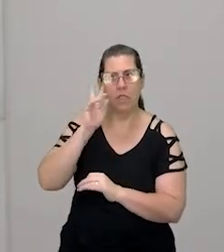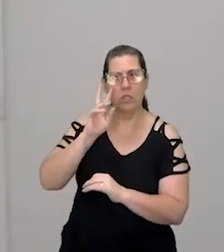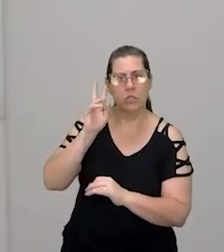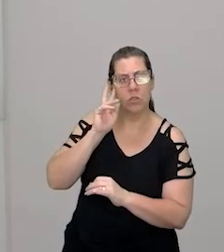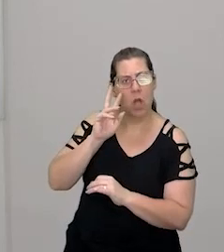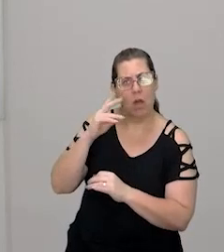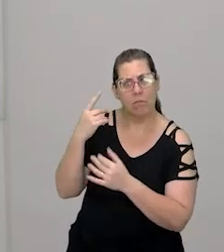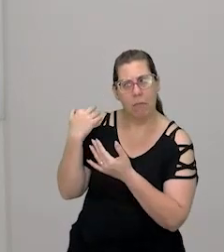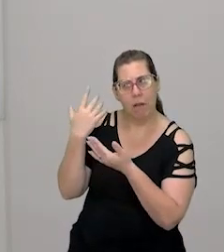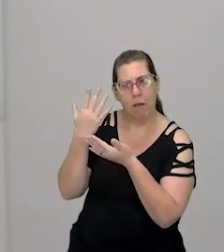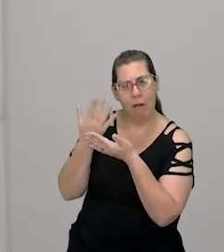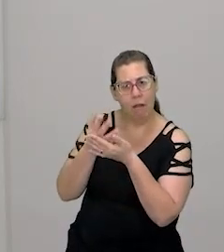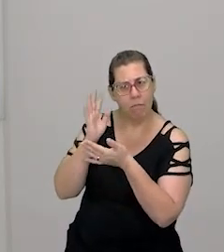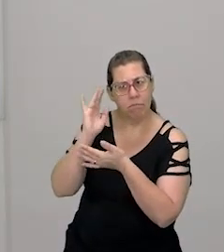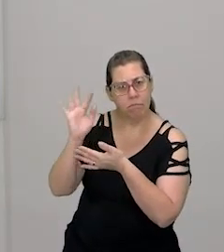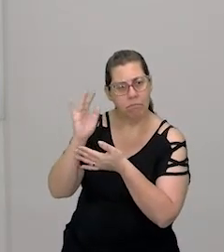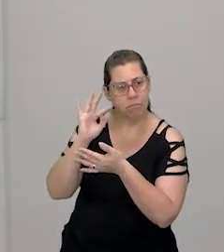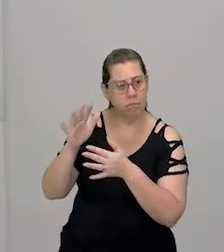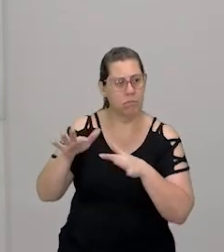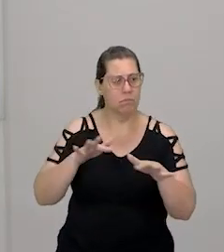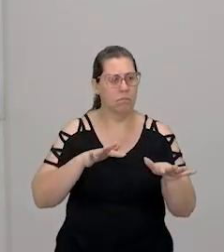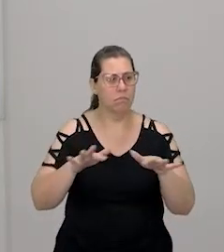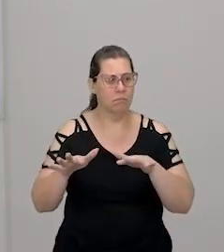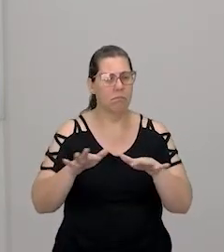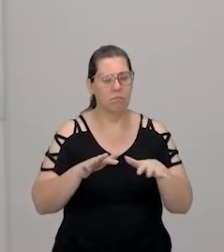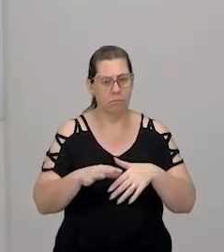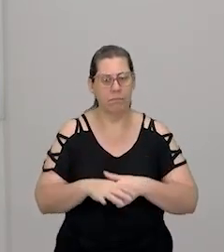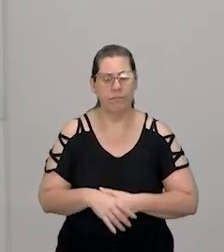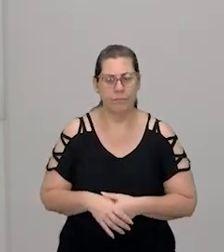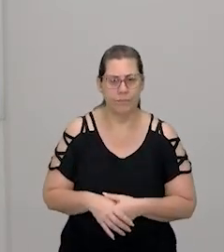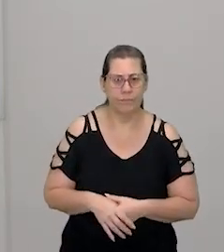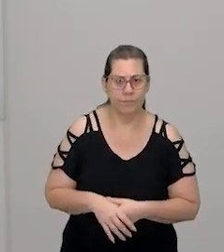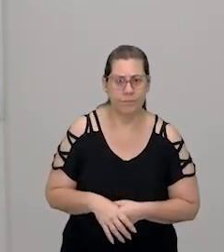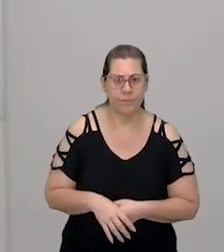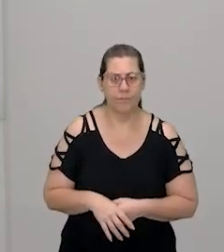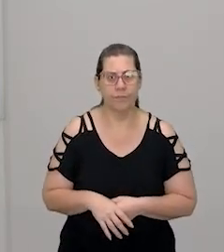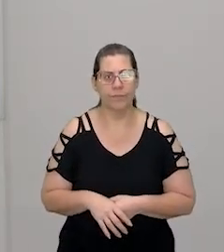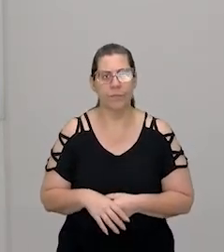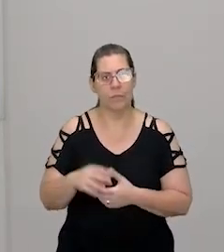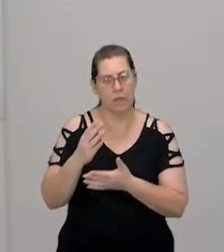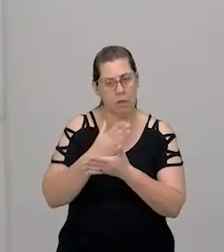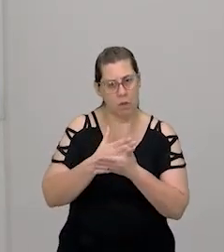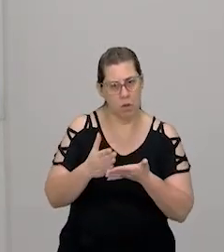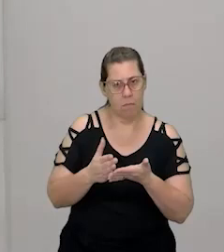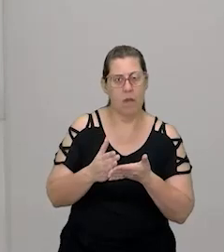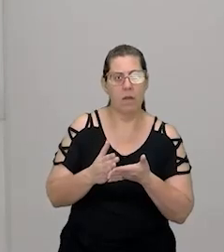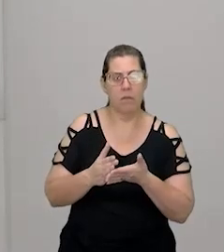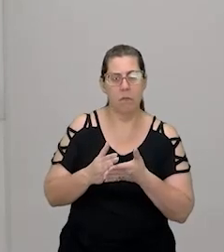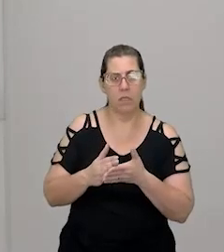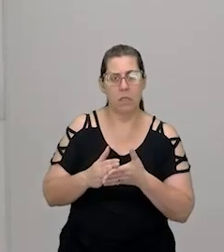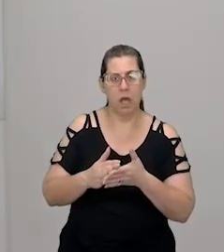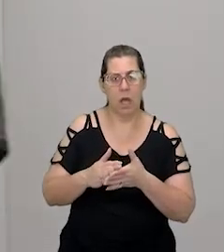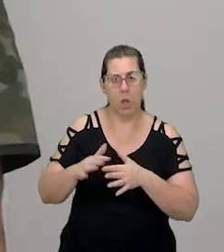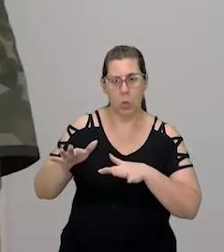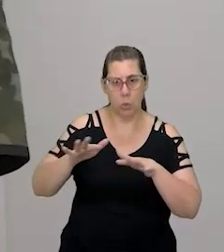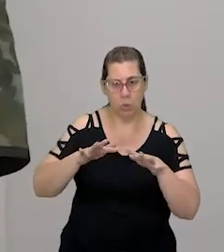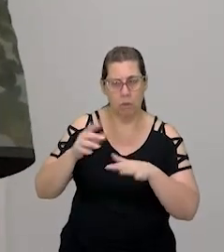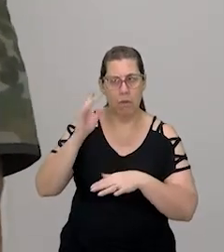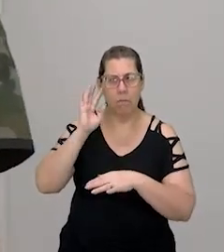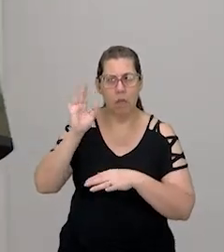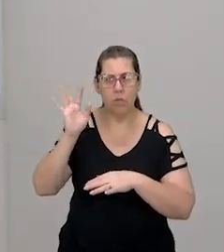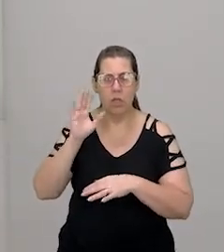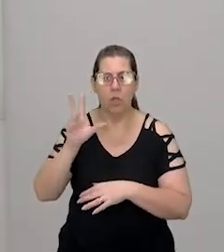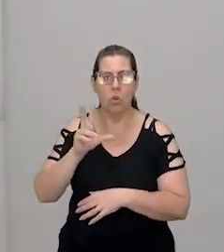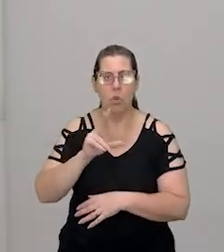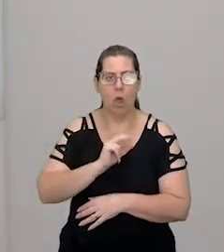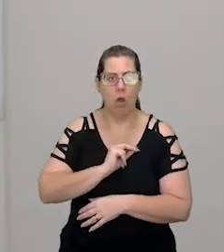Uma história, né, em movimentos. Né? Então, assim, aí as pessoas começam, ainda se você começou a lutar, você vai imaginar, falar,